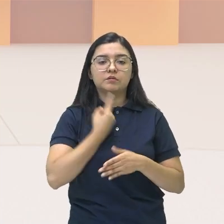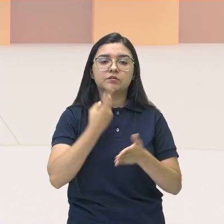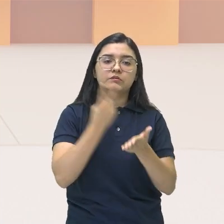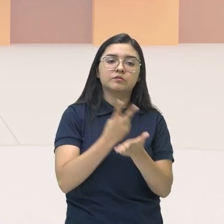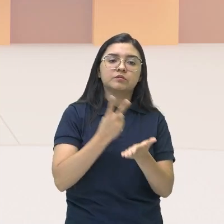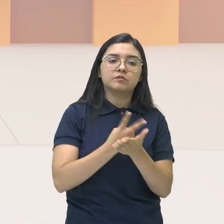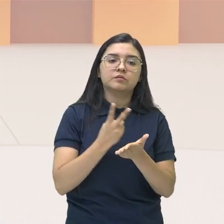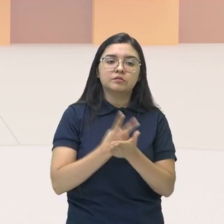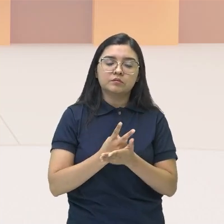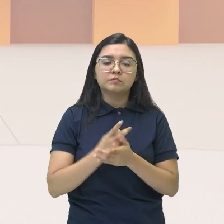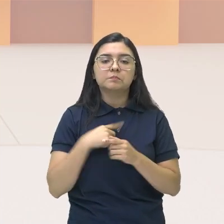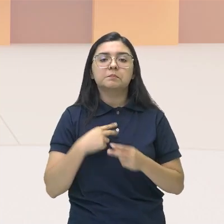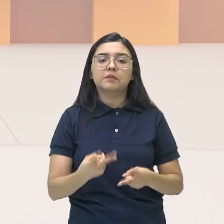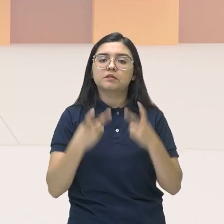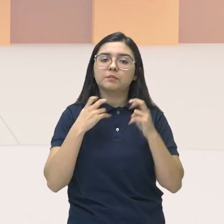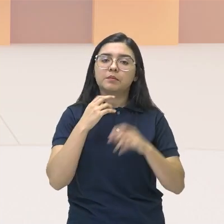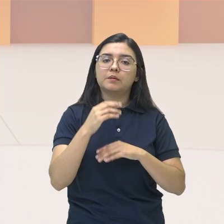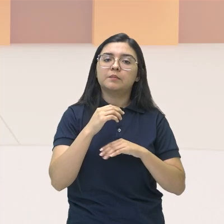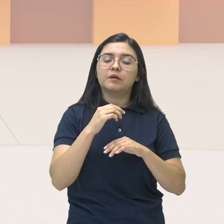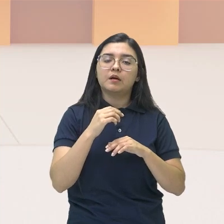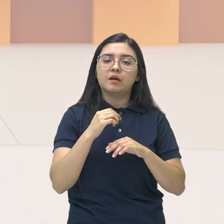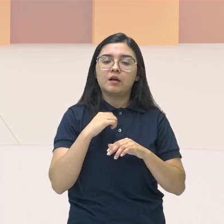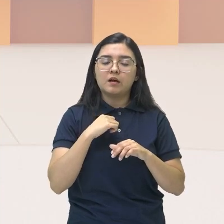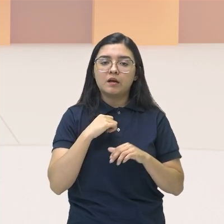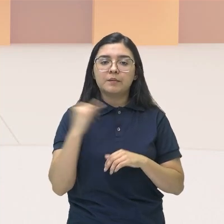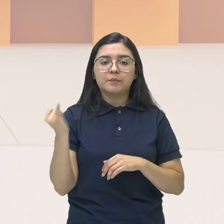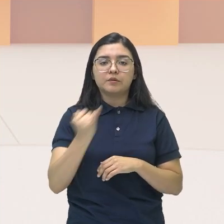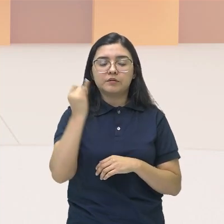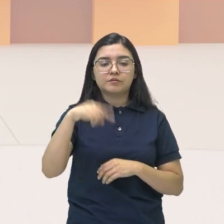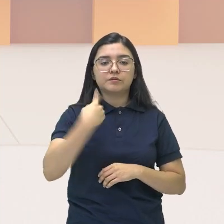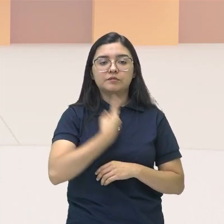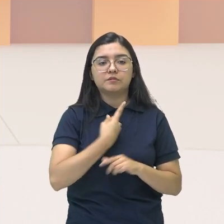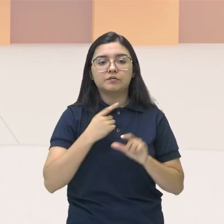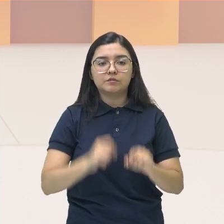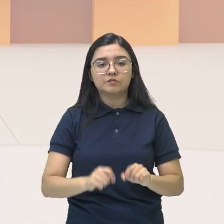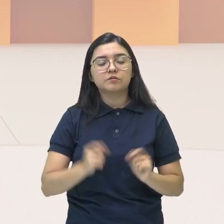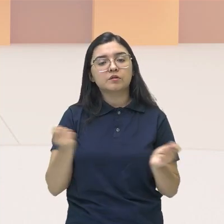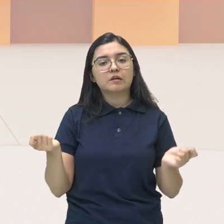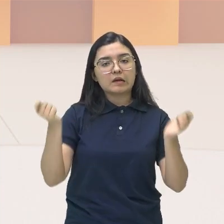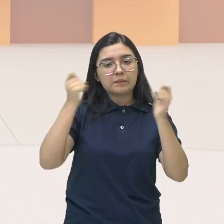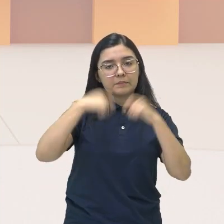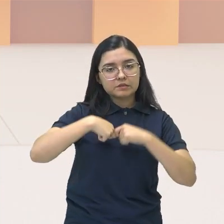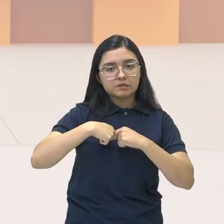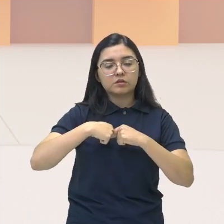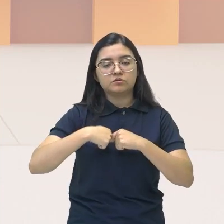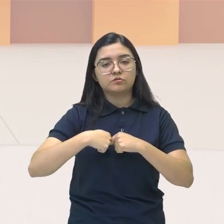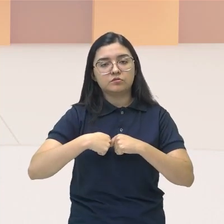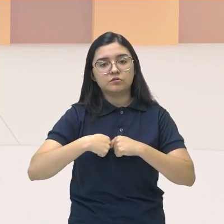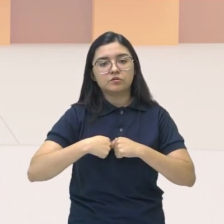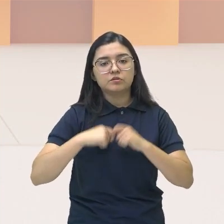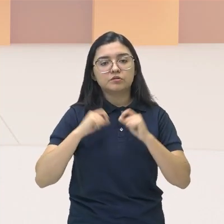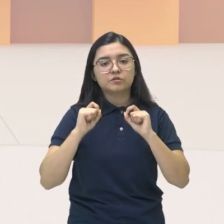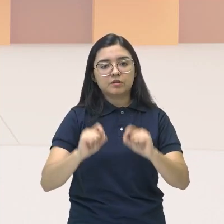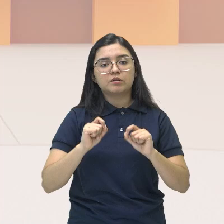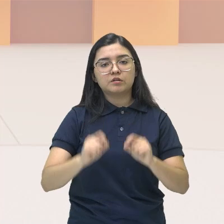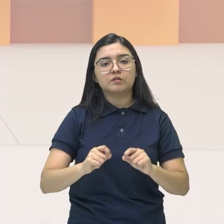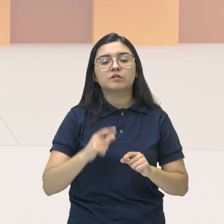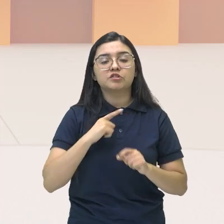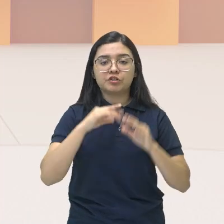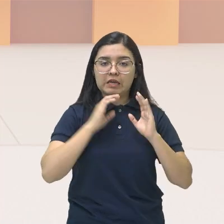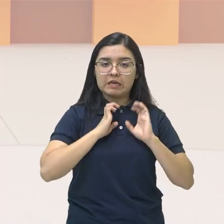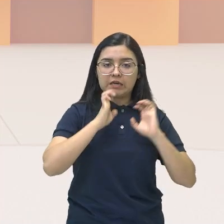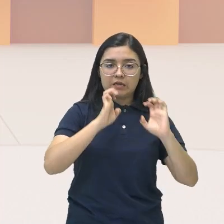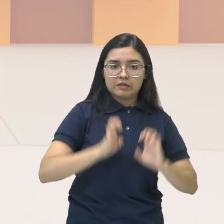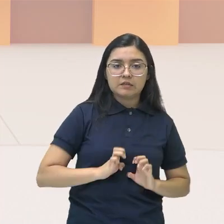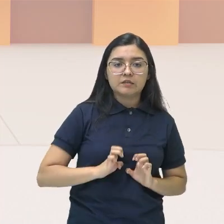continuarmos percebendo a importância de mantermos a nossa capacidade de